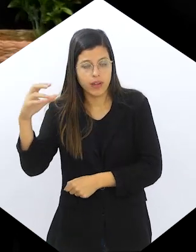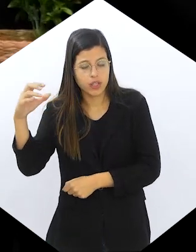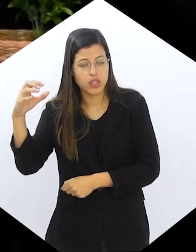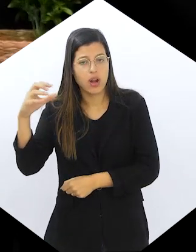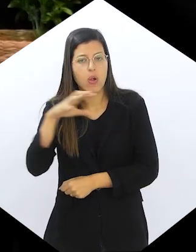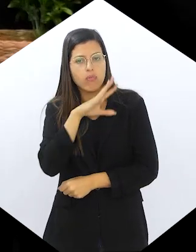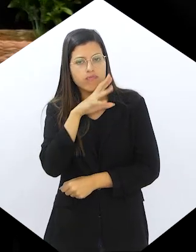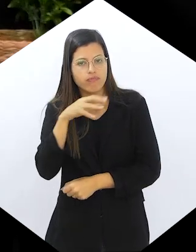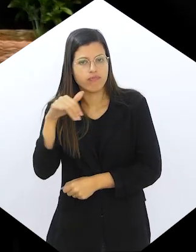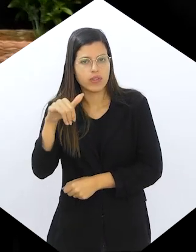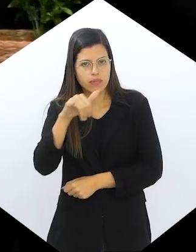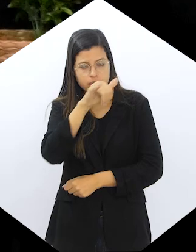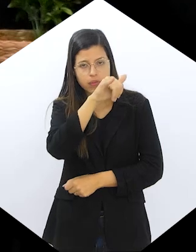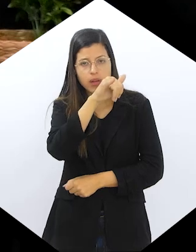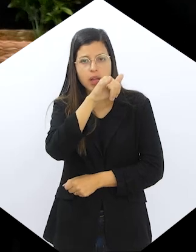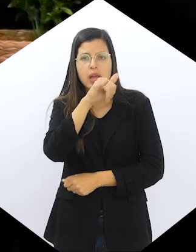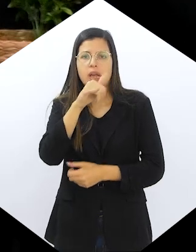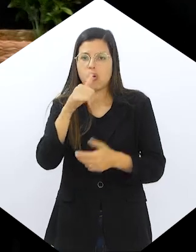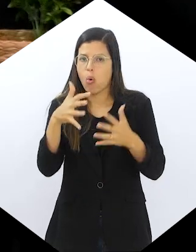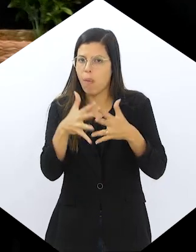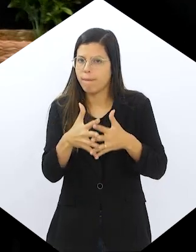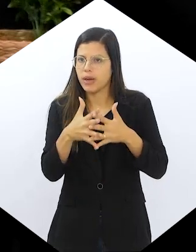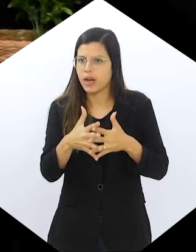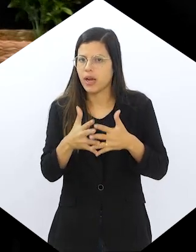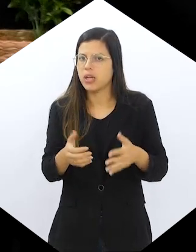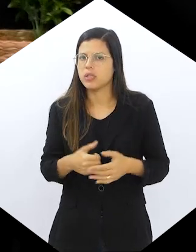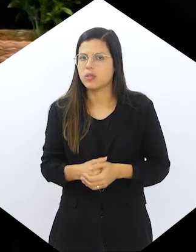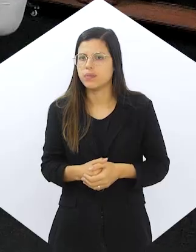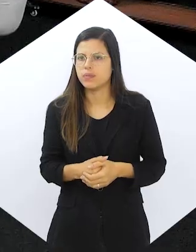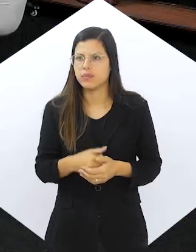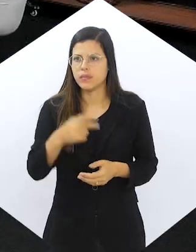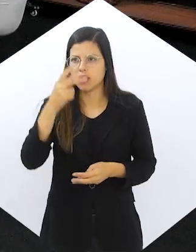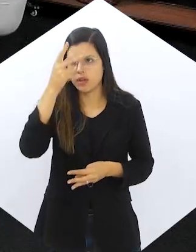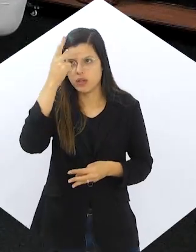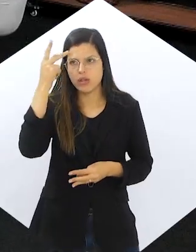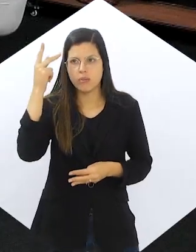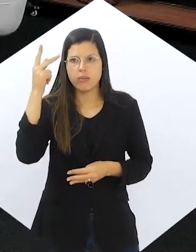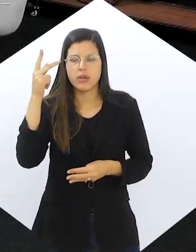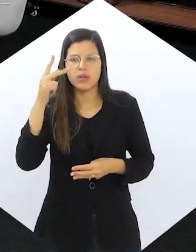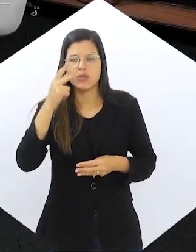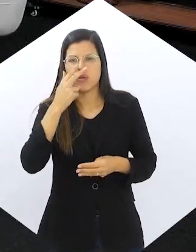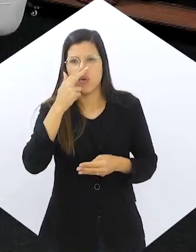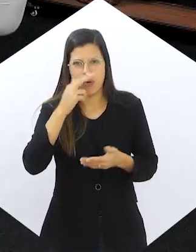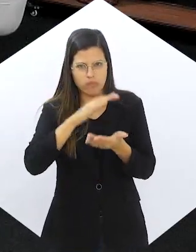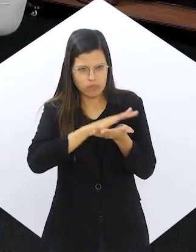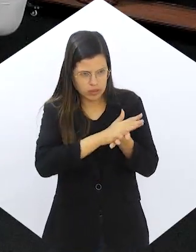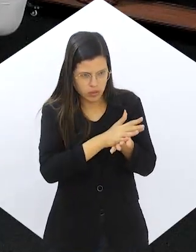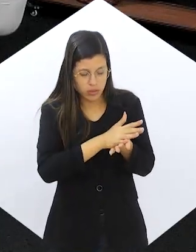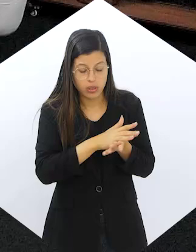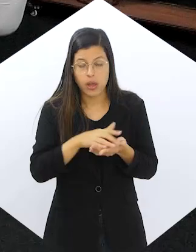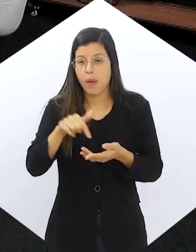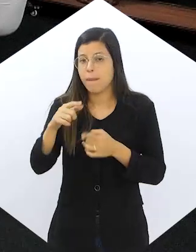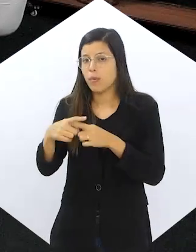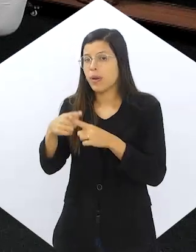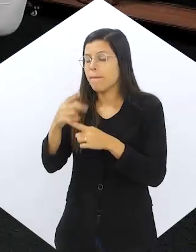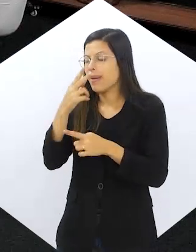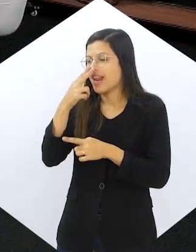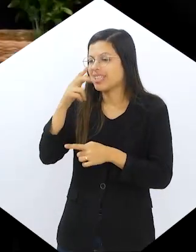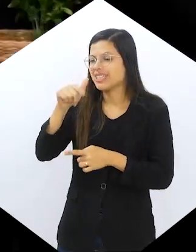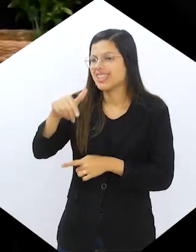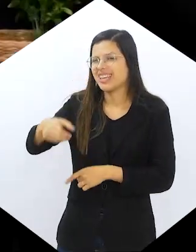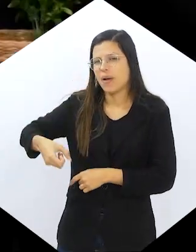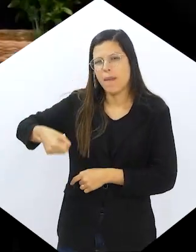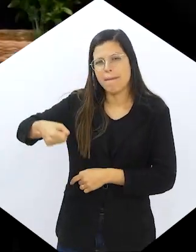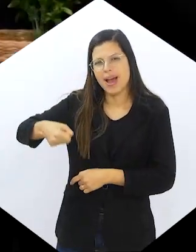são relatos, assim, bem complicados. Eu nunca As pessoas discriminam dentro do avião? É porque trata como bagagem, então não tem todo